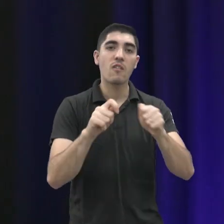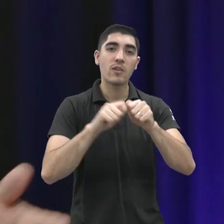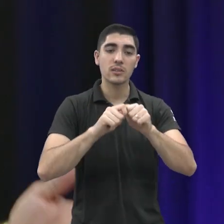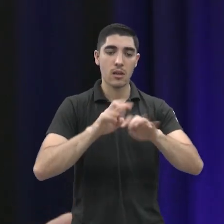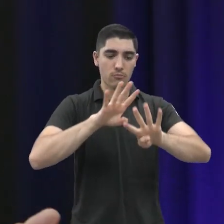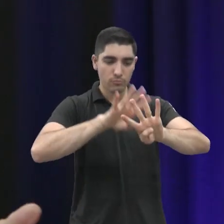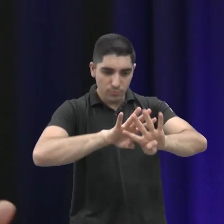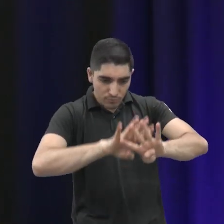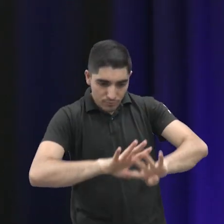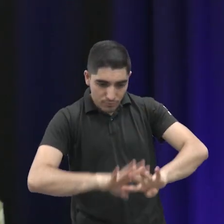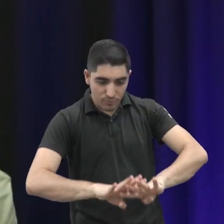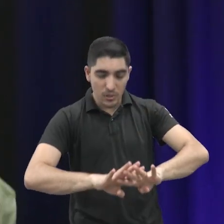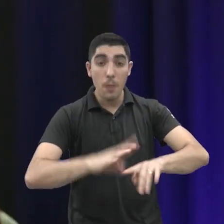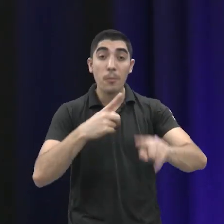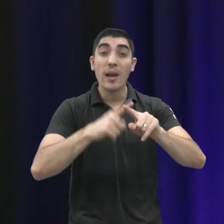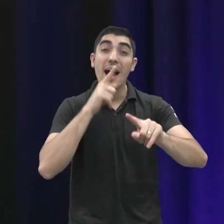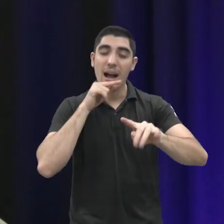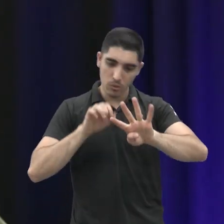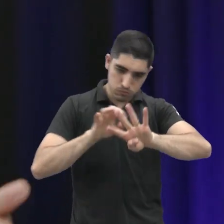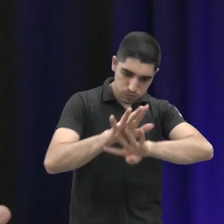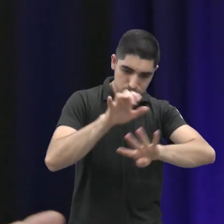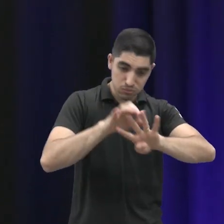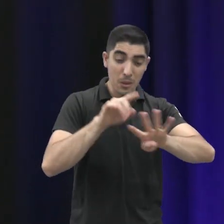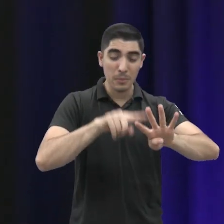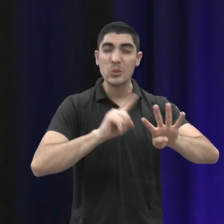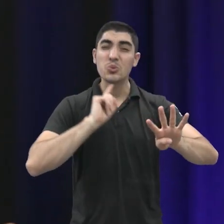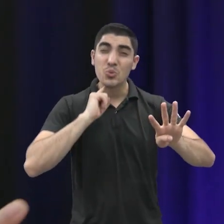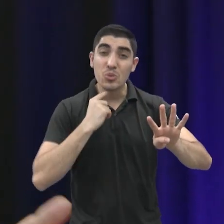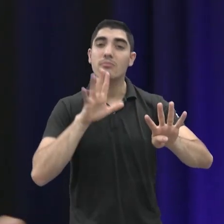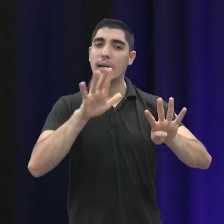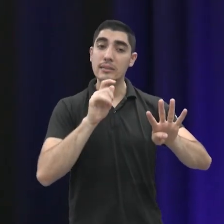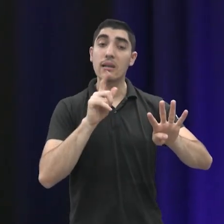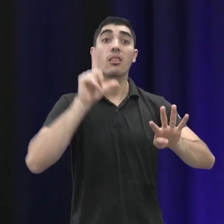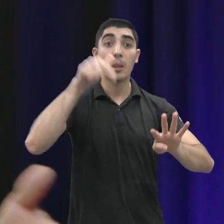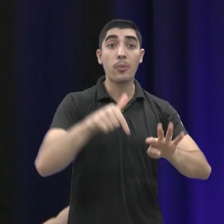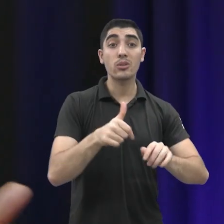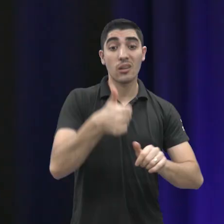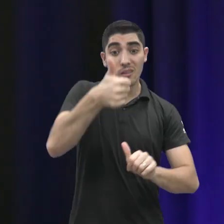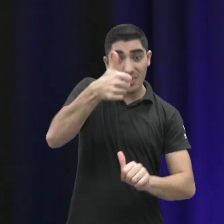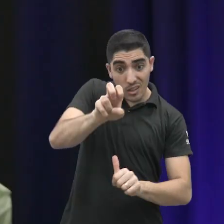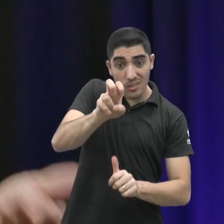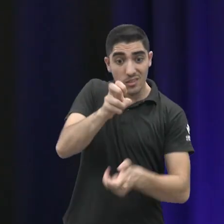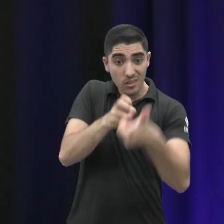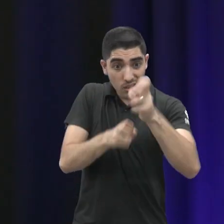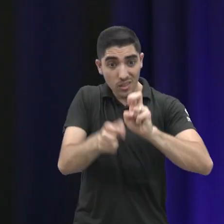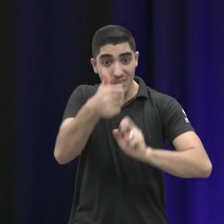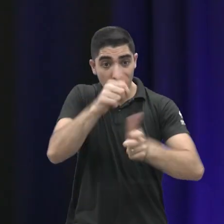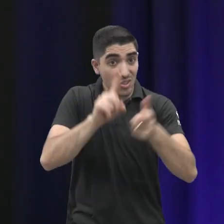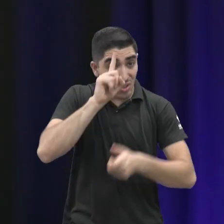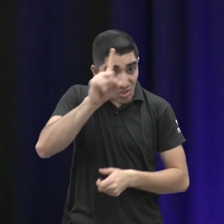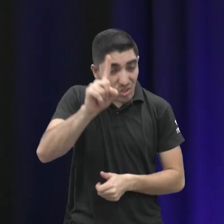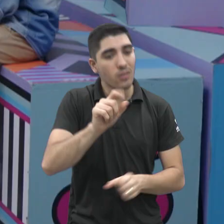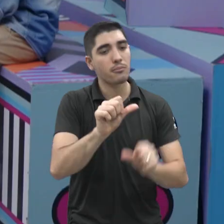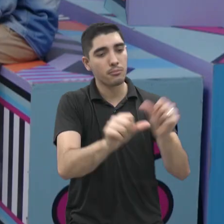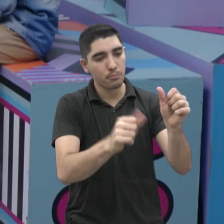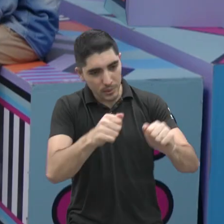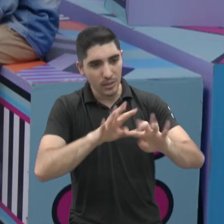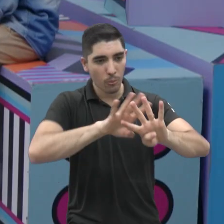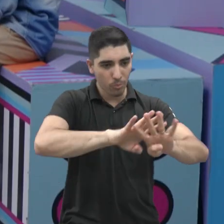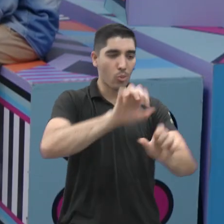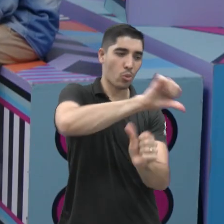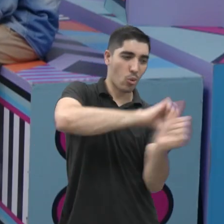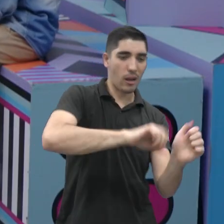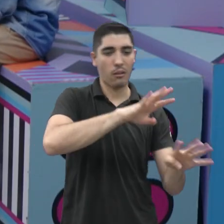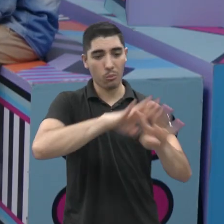que vinha da Sabesp. Filtros que a gente tinha que trocar a cada 15 dias, porque eles estavam saturados com essa quantidade de sedimento.